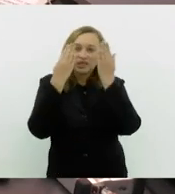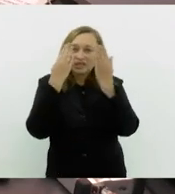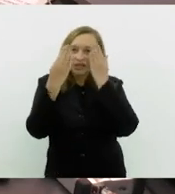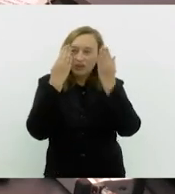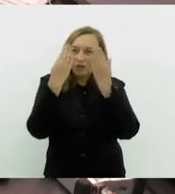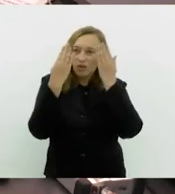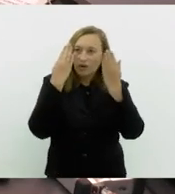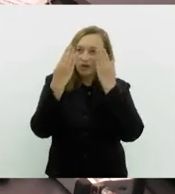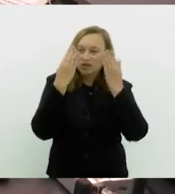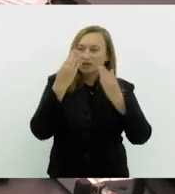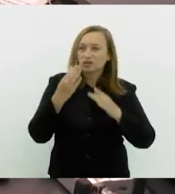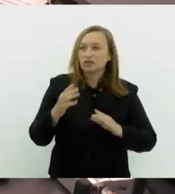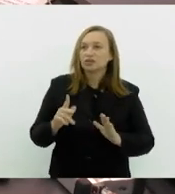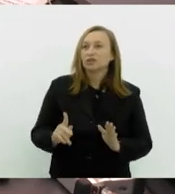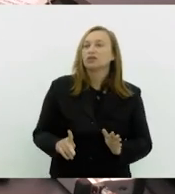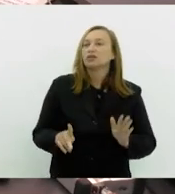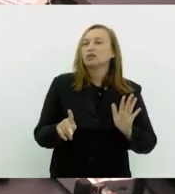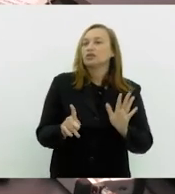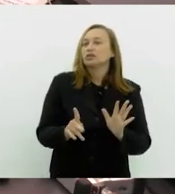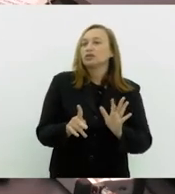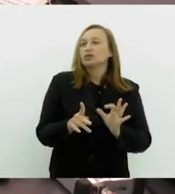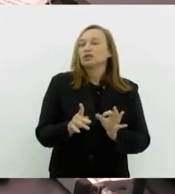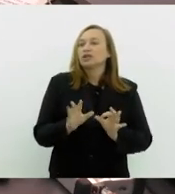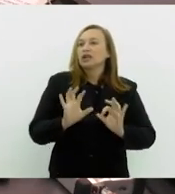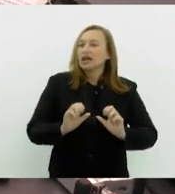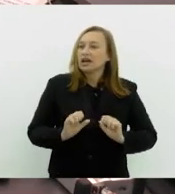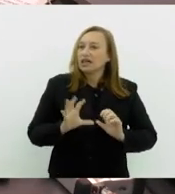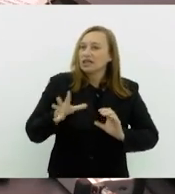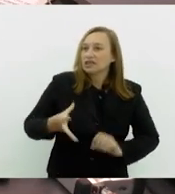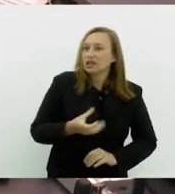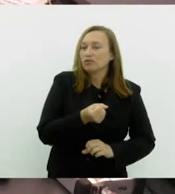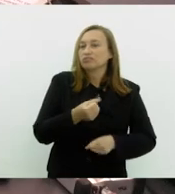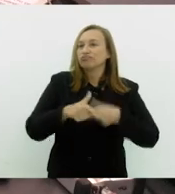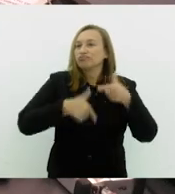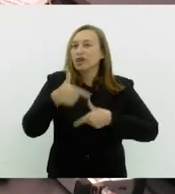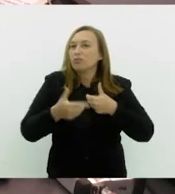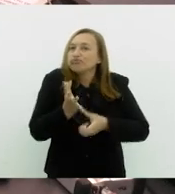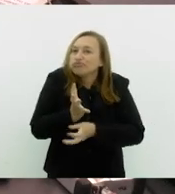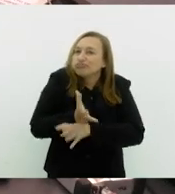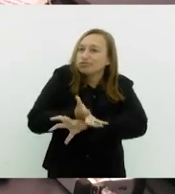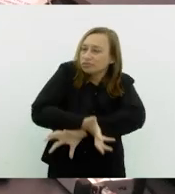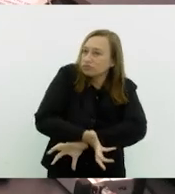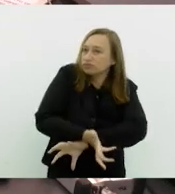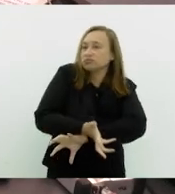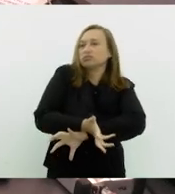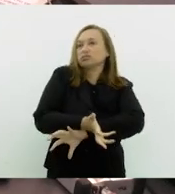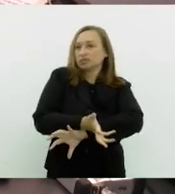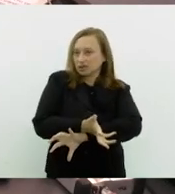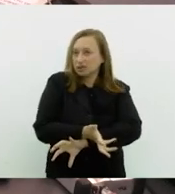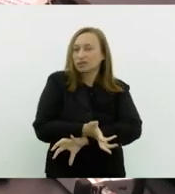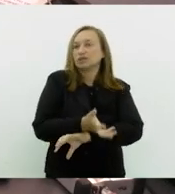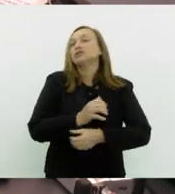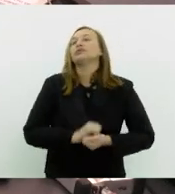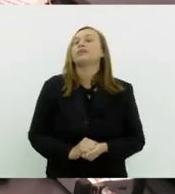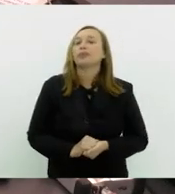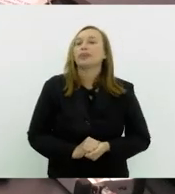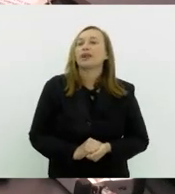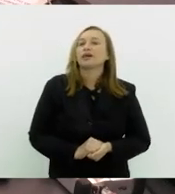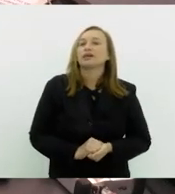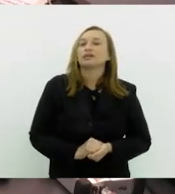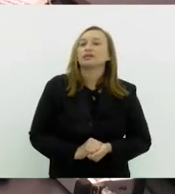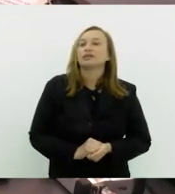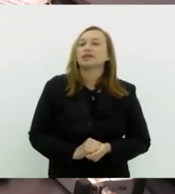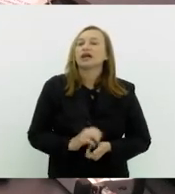Integrada, Programa de Atendimento a Resgatados de Trabalho Escravos, escravo, né, análogo escravo, executado